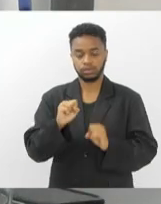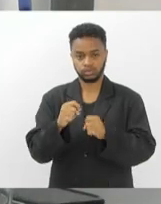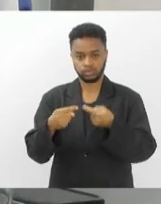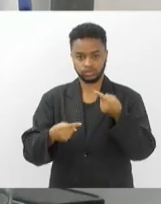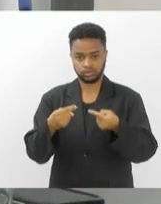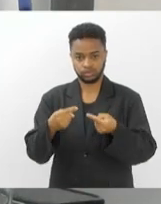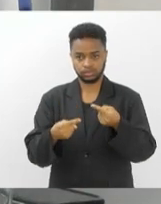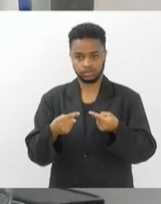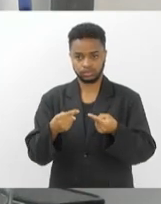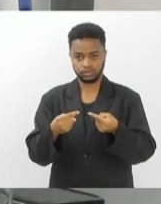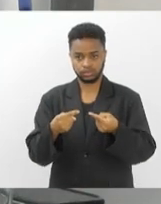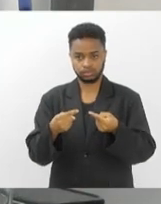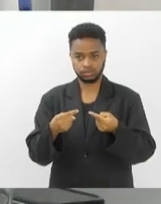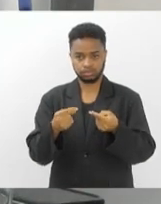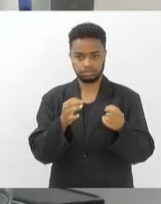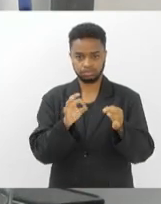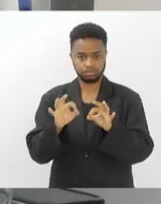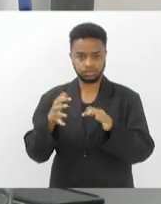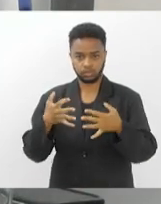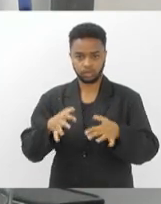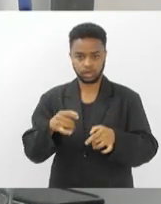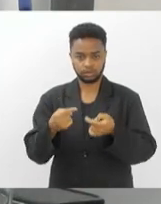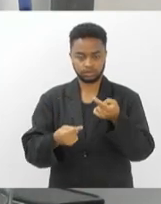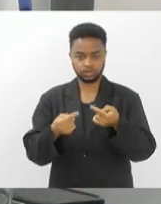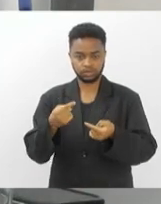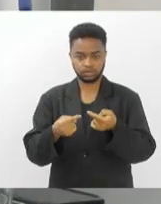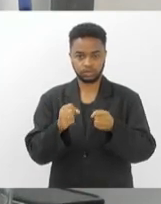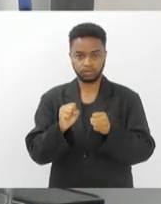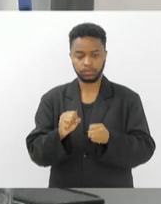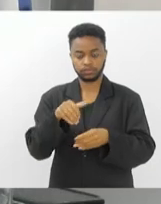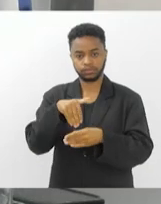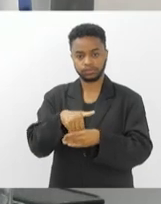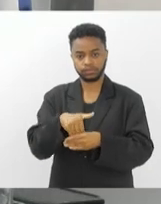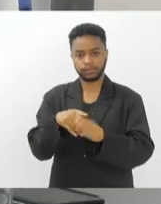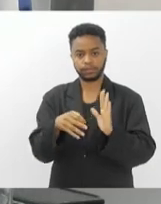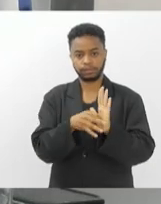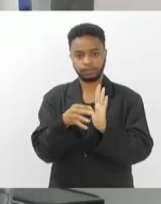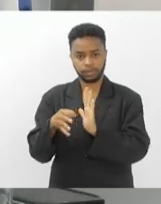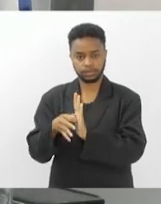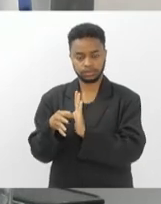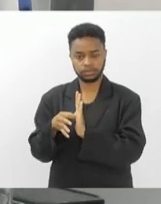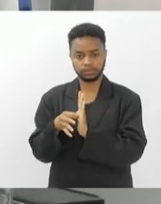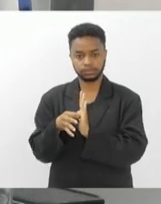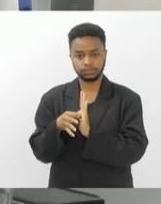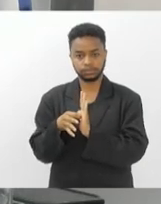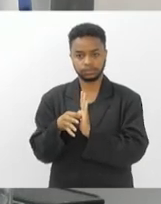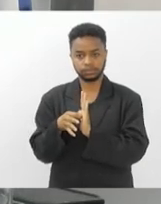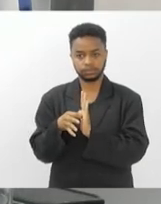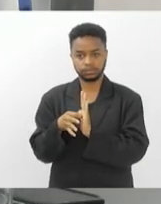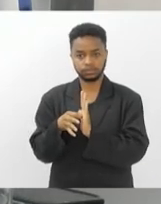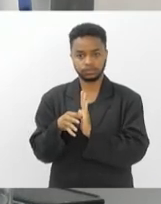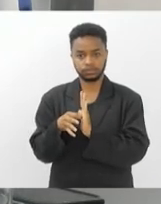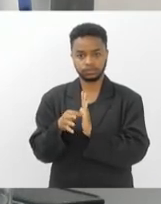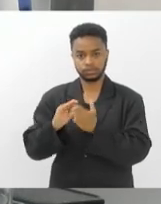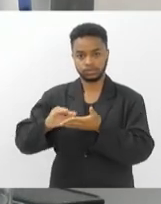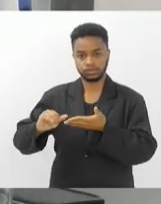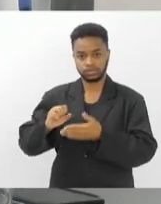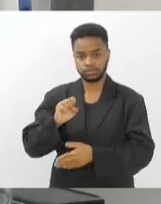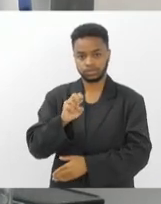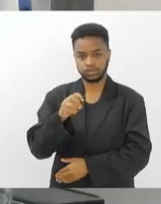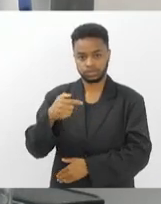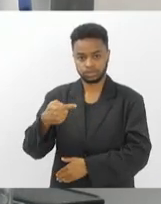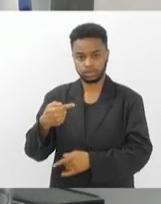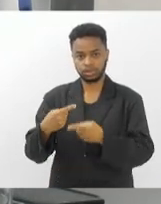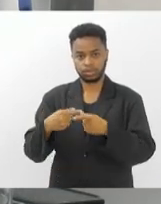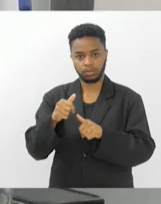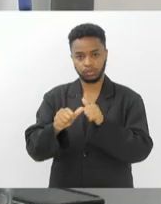discussão, não havendo quem queira discutir, em votação os pareceres originais, com exceção do 57, que foi